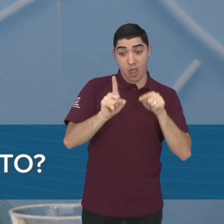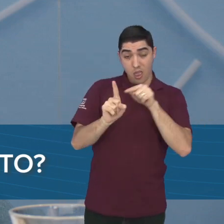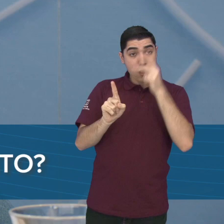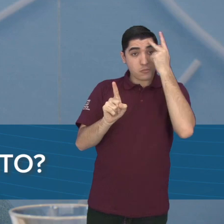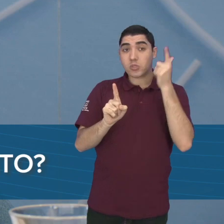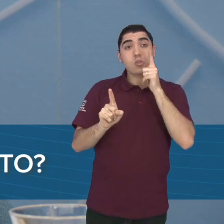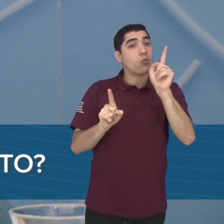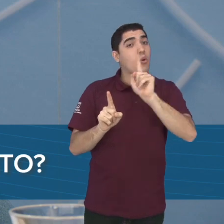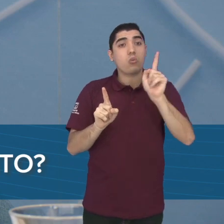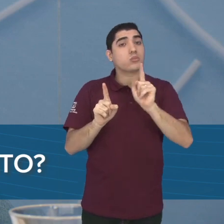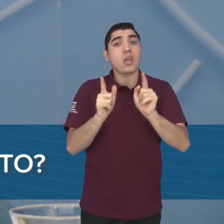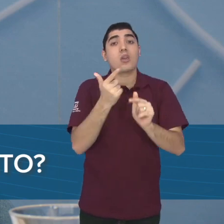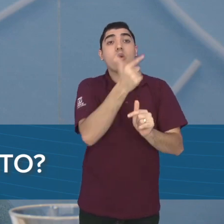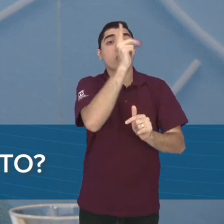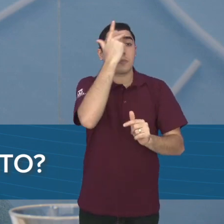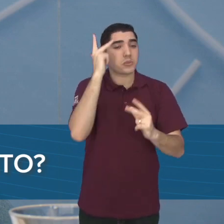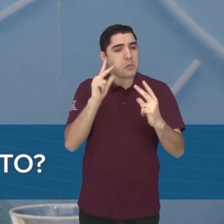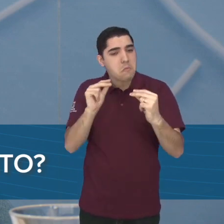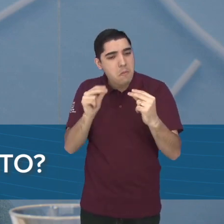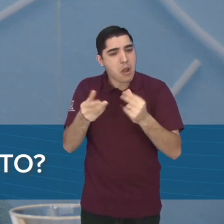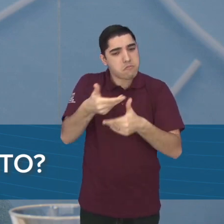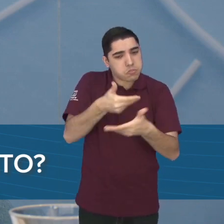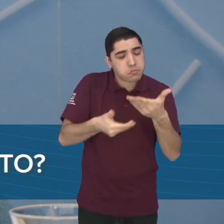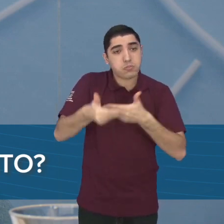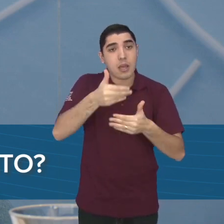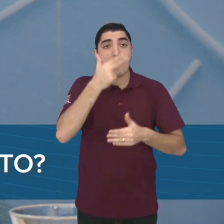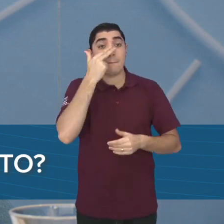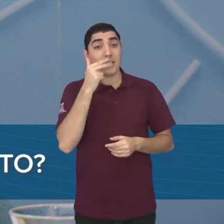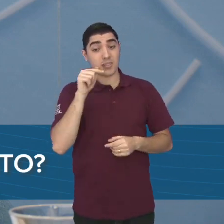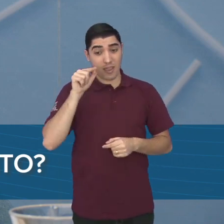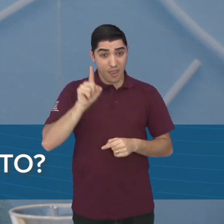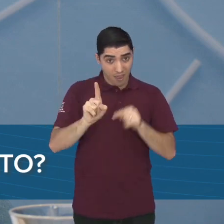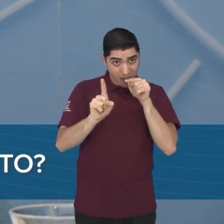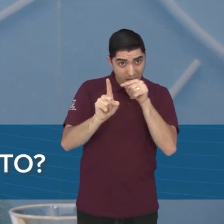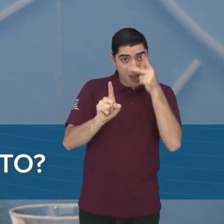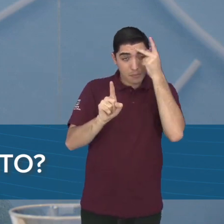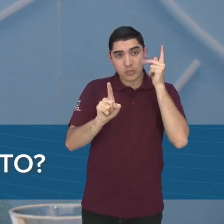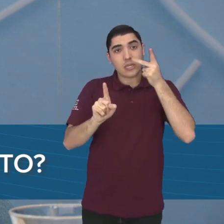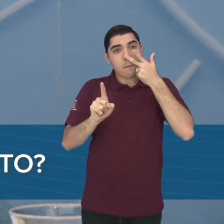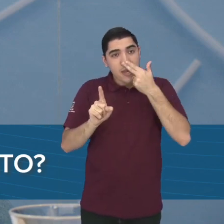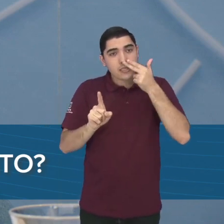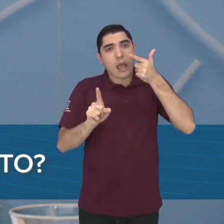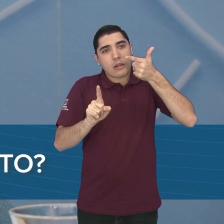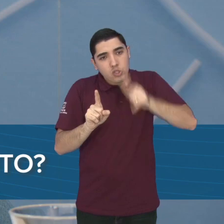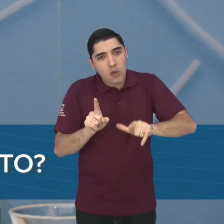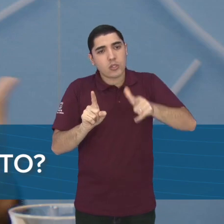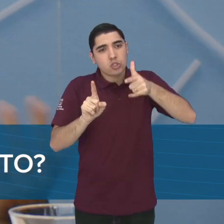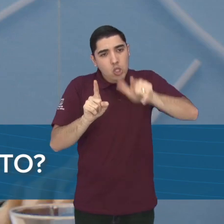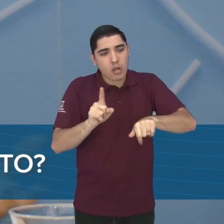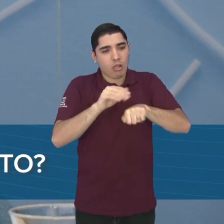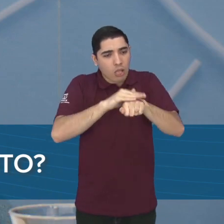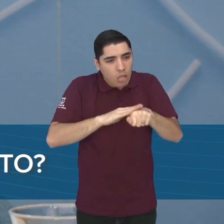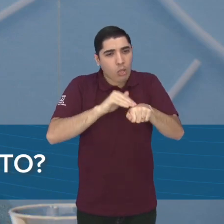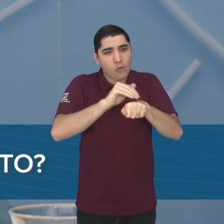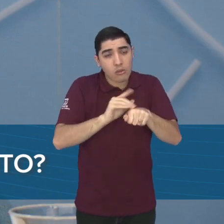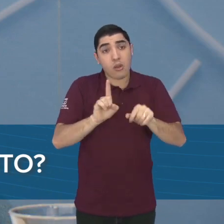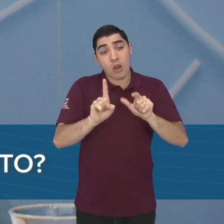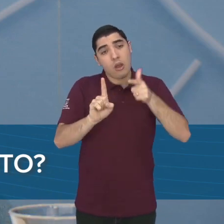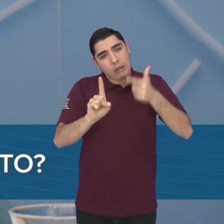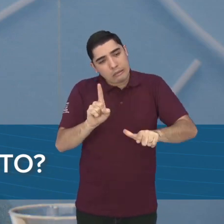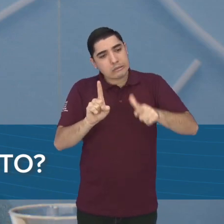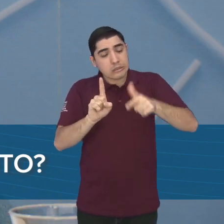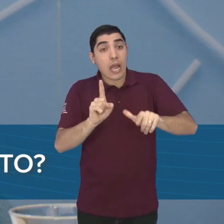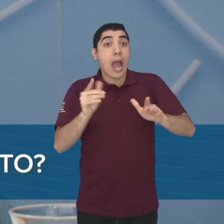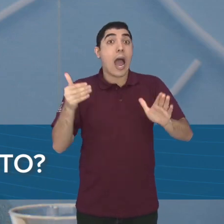canal, né? Então vai precisar ficar repetindo até talvez conseguir encontrar alguém, ou enfim, alguma instituição